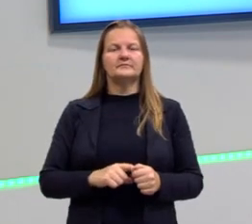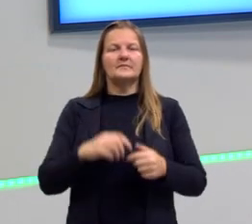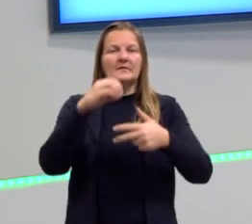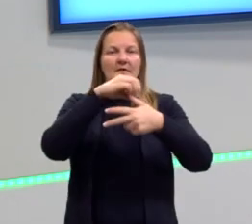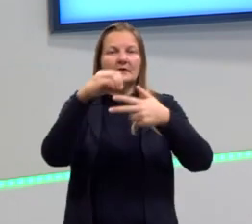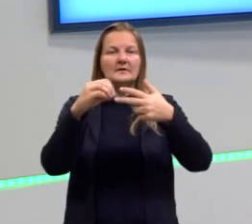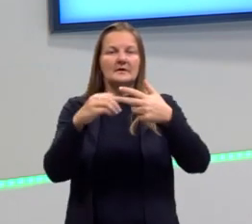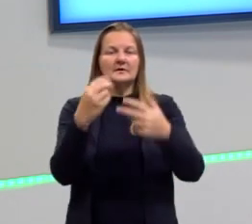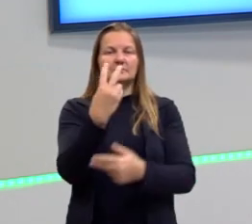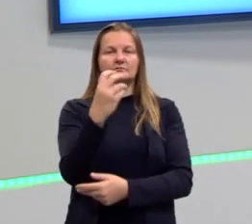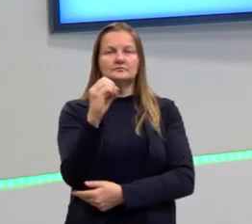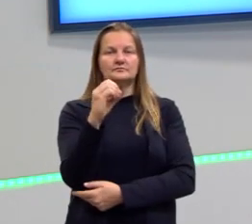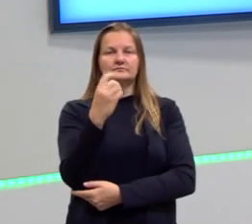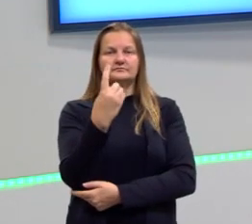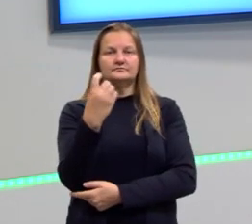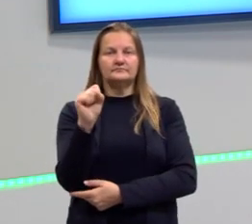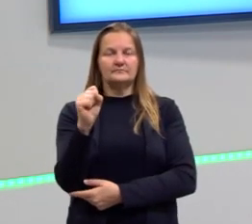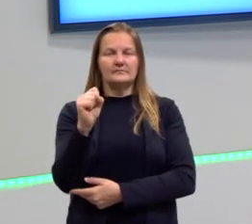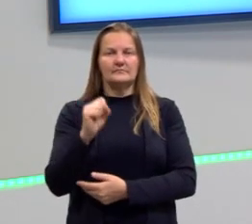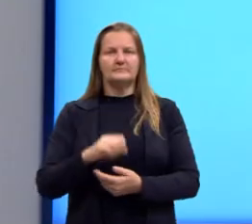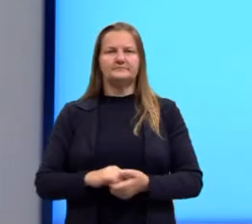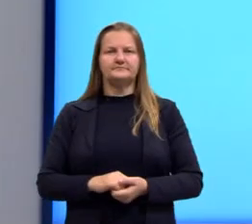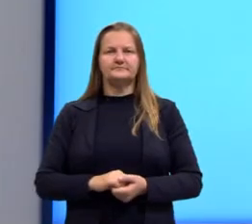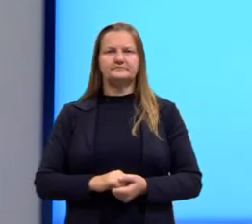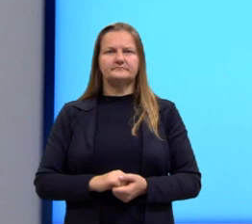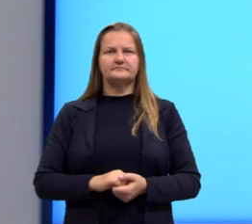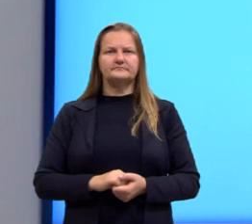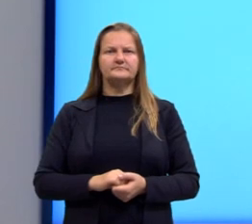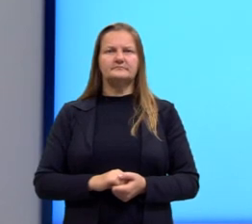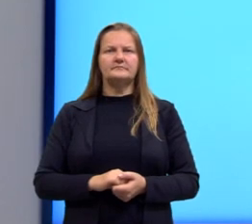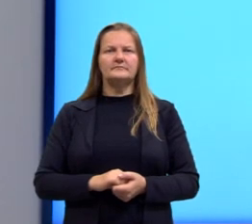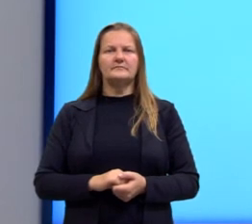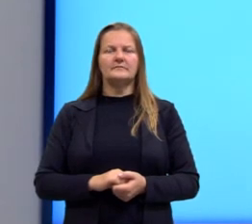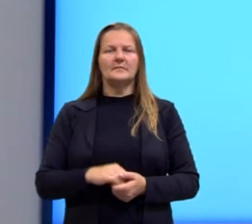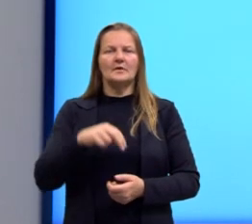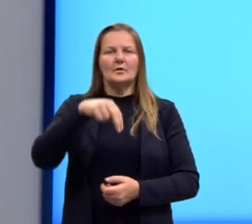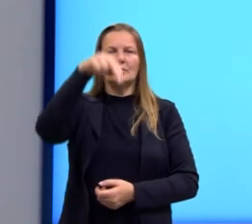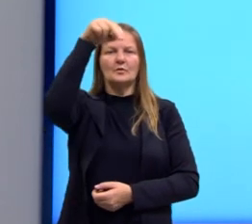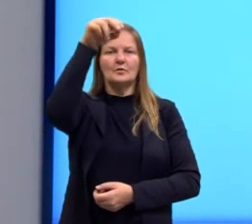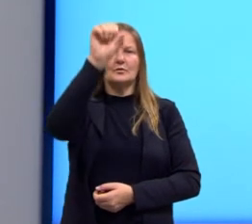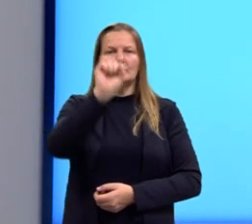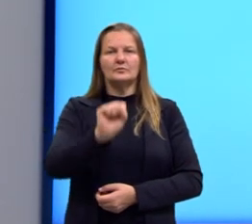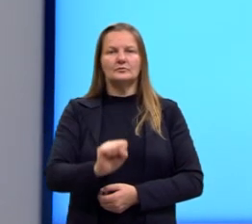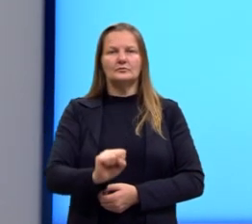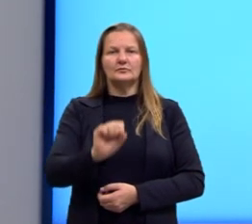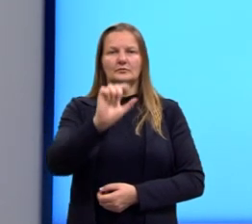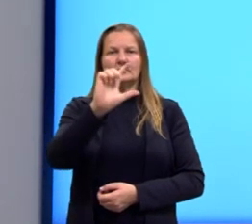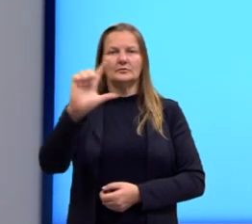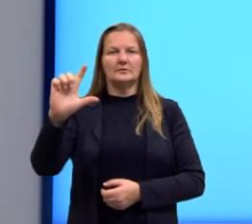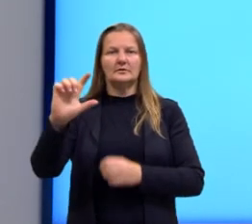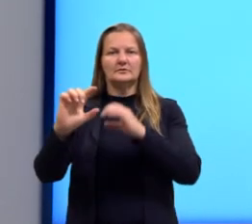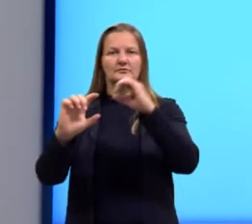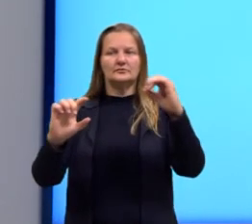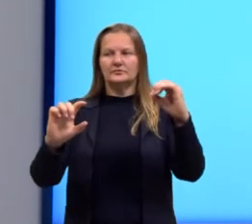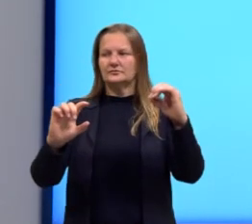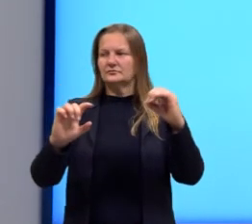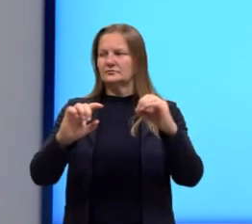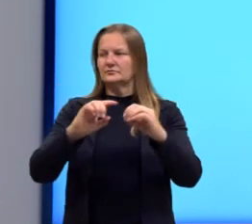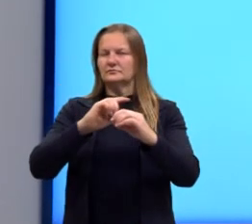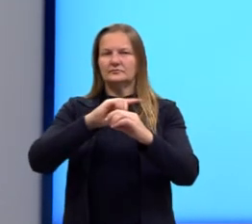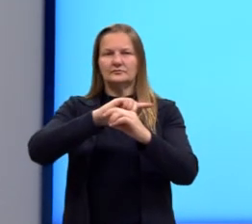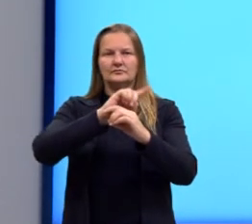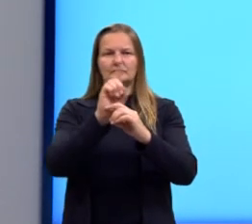Enem de 2018 e diz o seguinte a rosa dos ventos é uma figura que representa oito